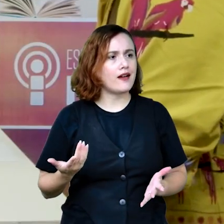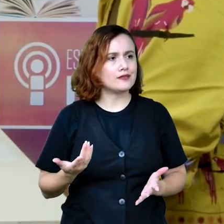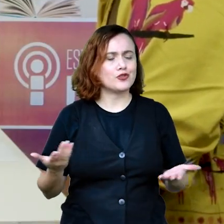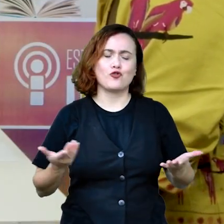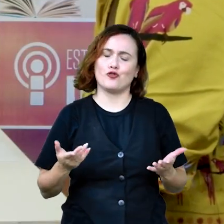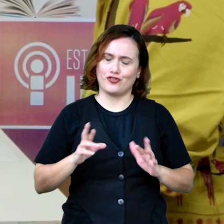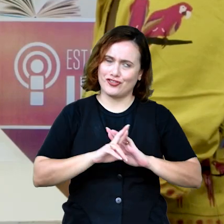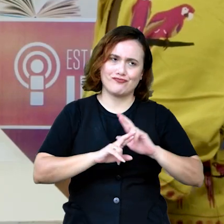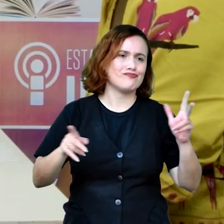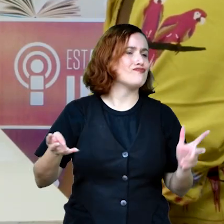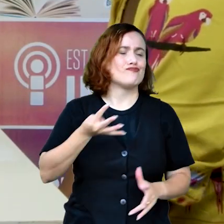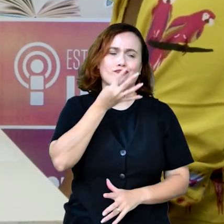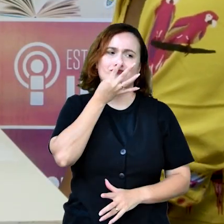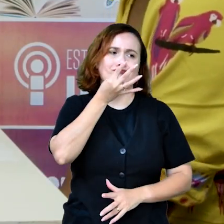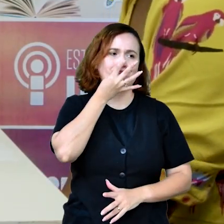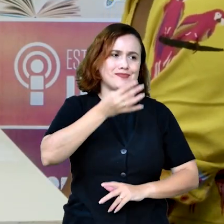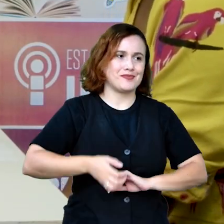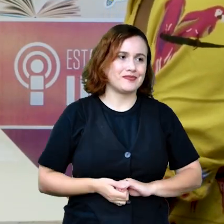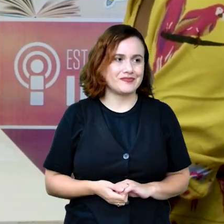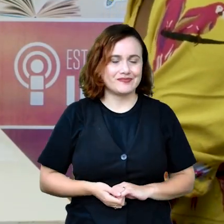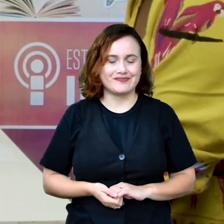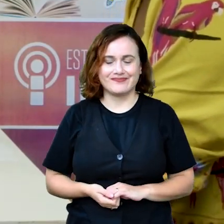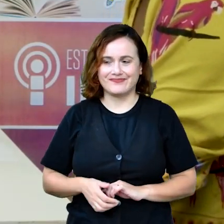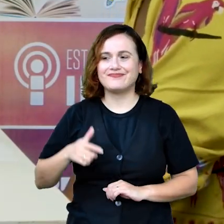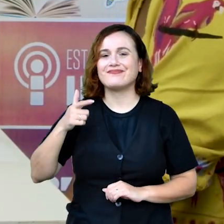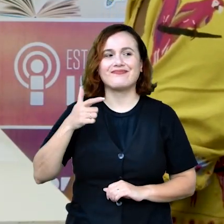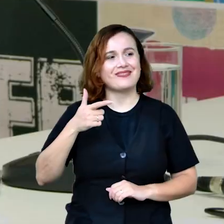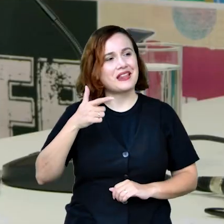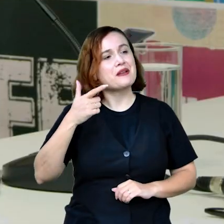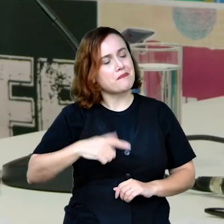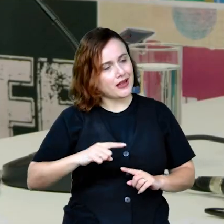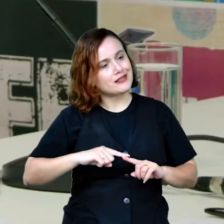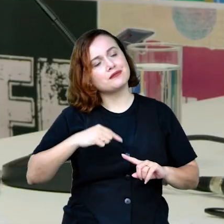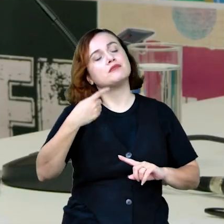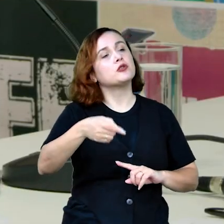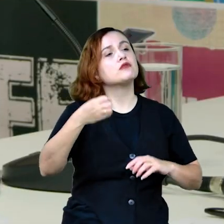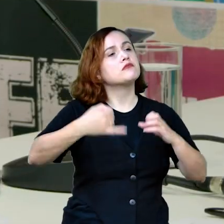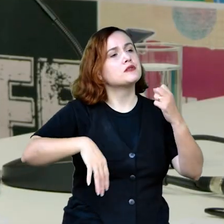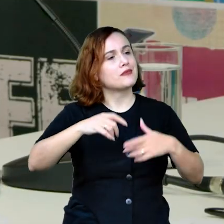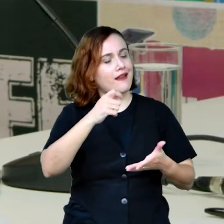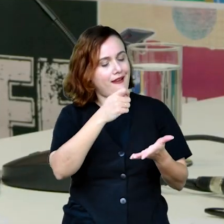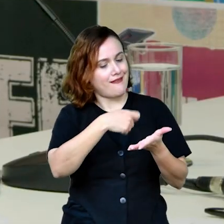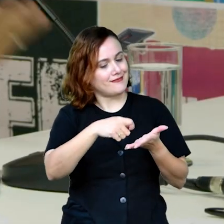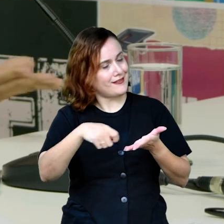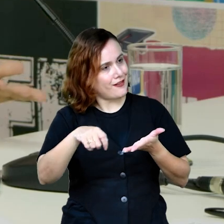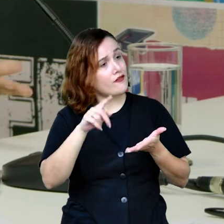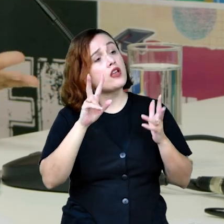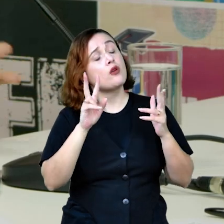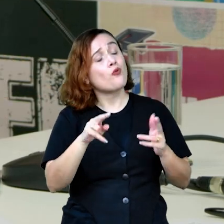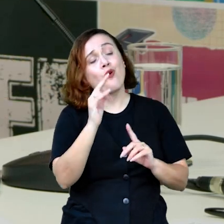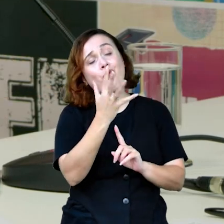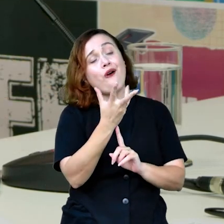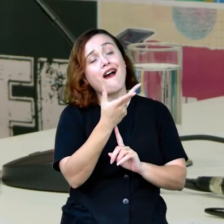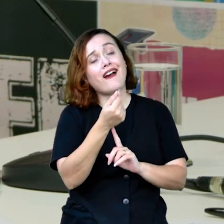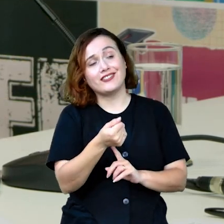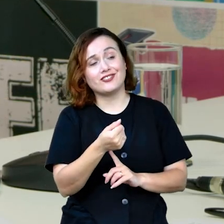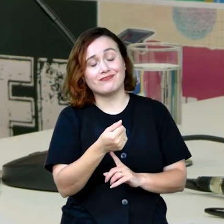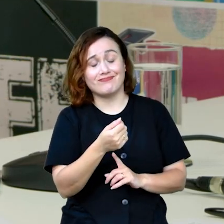Partindo para o próximo tópico, escrever é arte. Então, a gente pode te chamar de artista